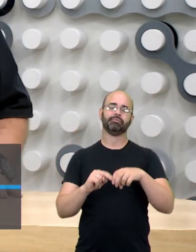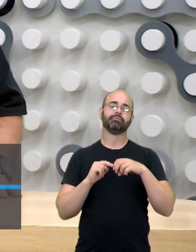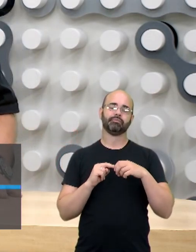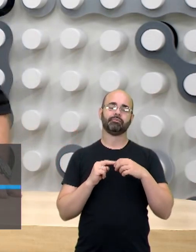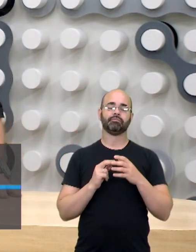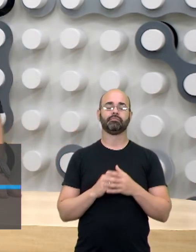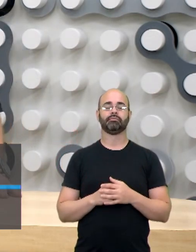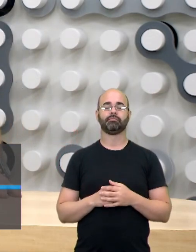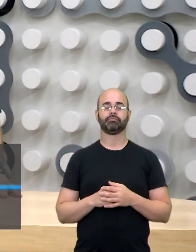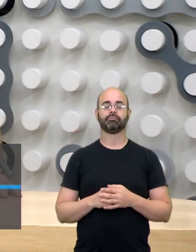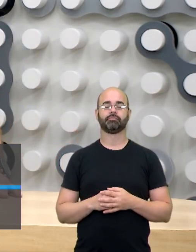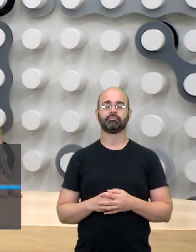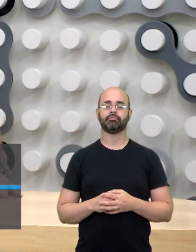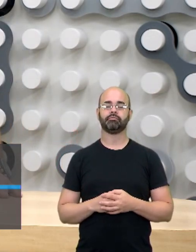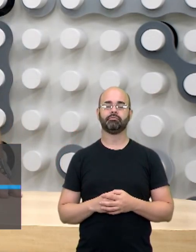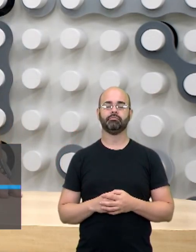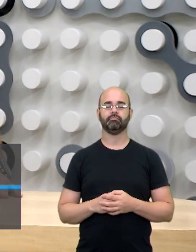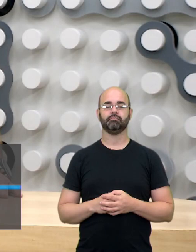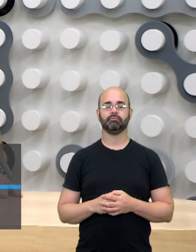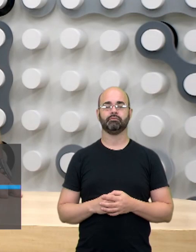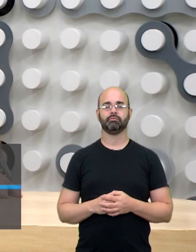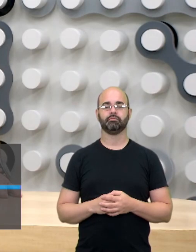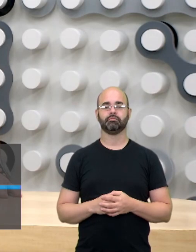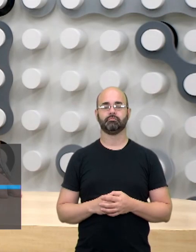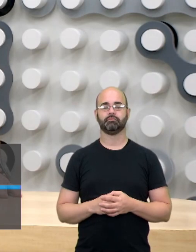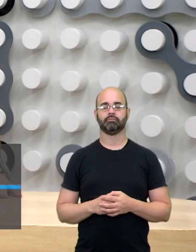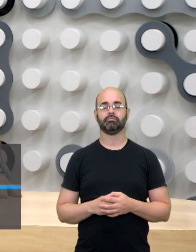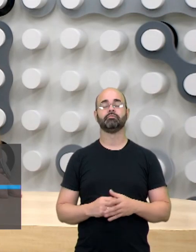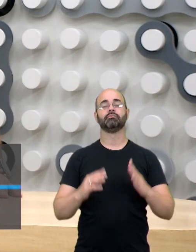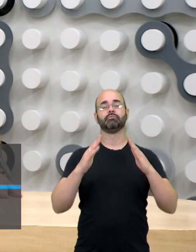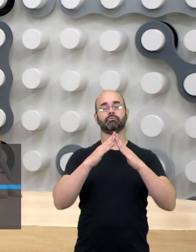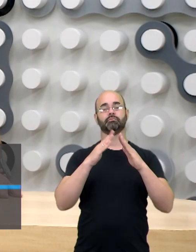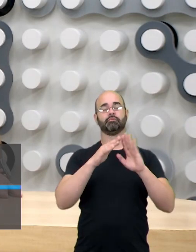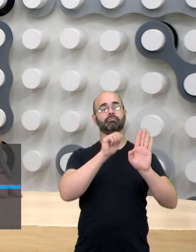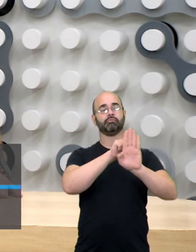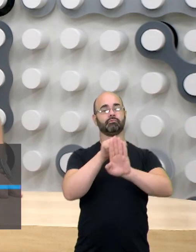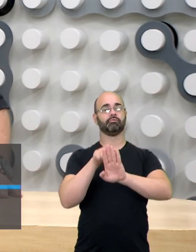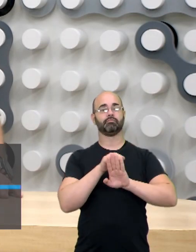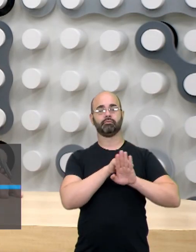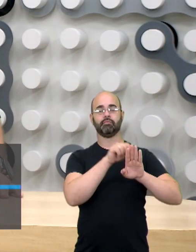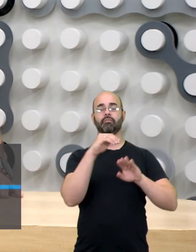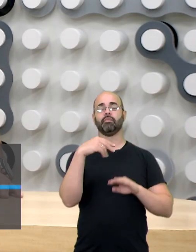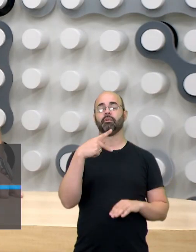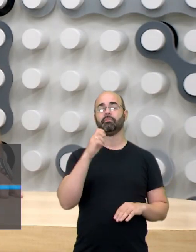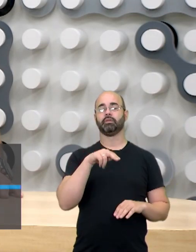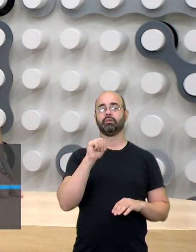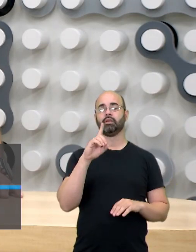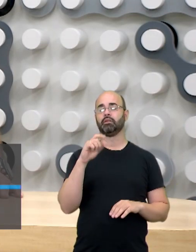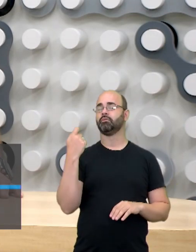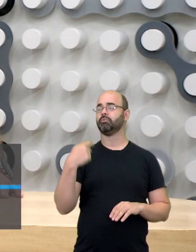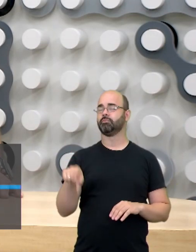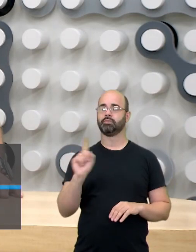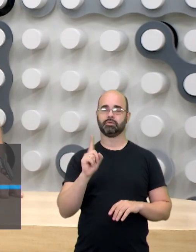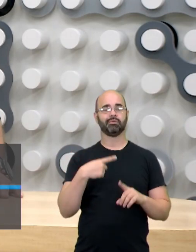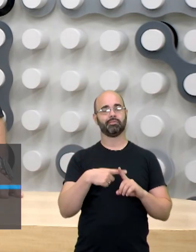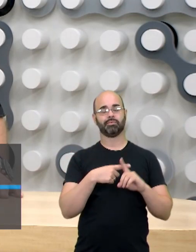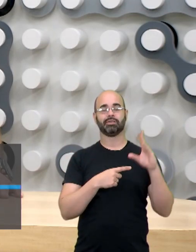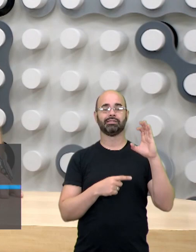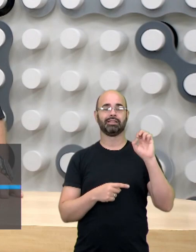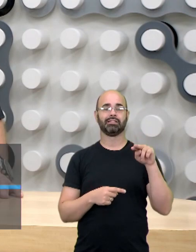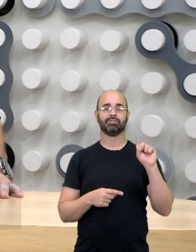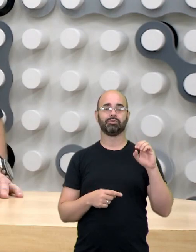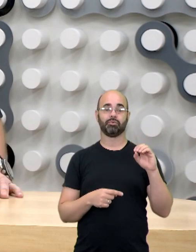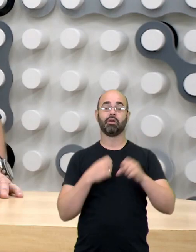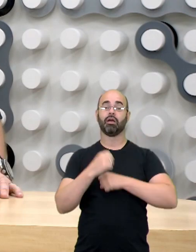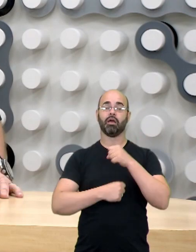essa questão aí, né, de se fazer, né, as pesquisas domiciliares pelo PNAD, se tinha um censo no mesmo ano. Vamos lá para a próxima